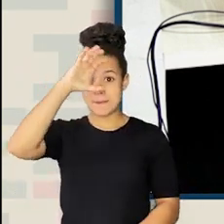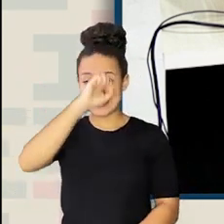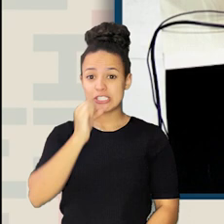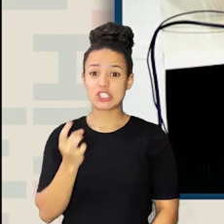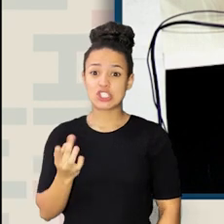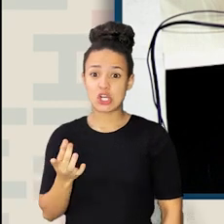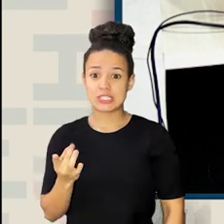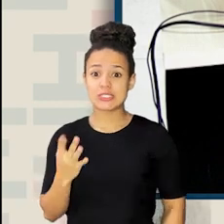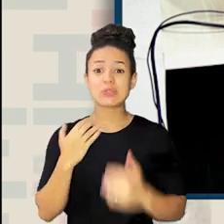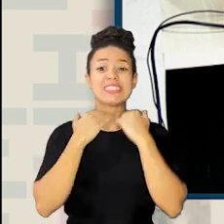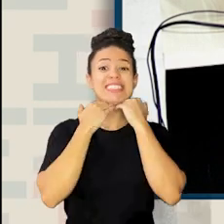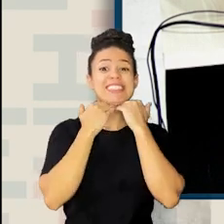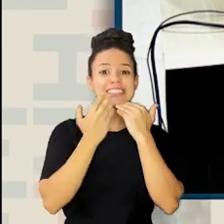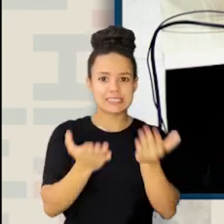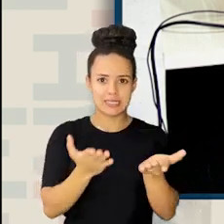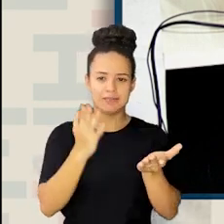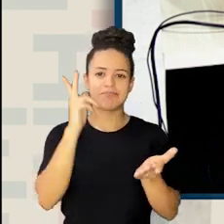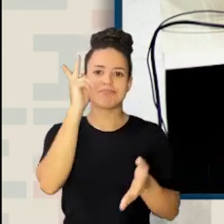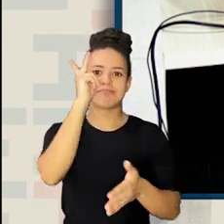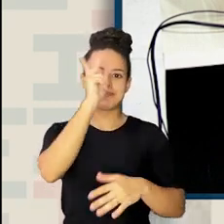sem um acompanhamento adequado,